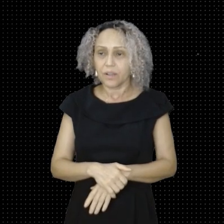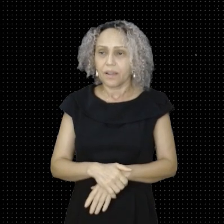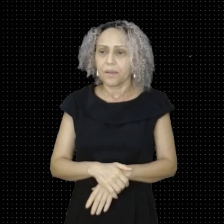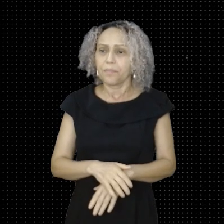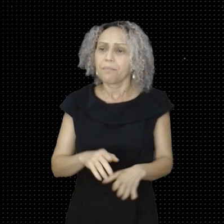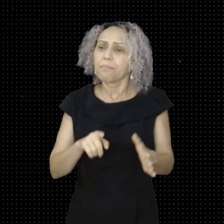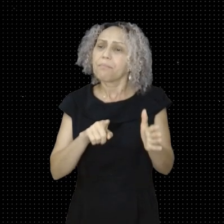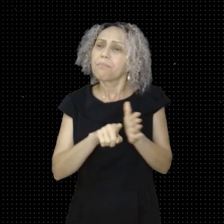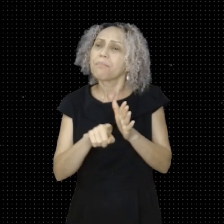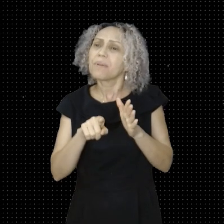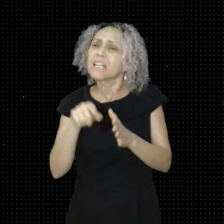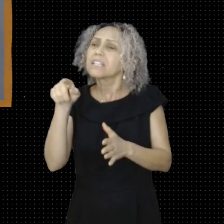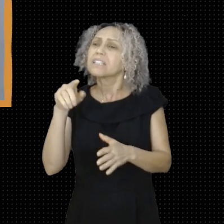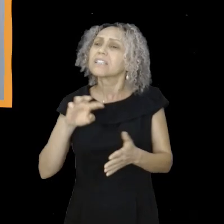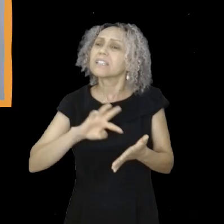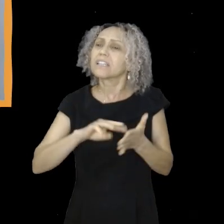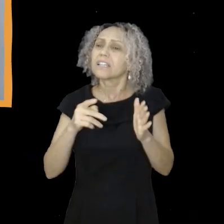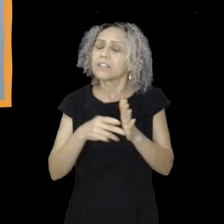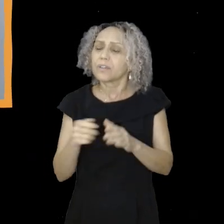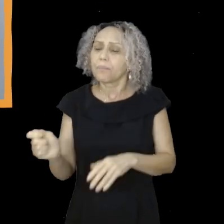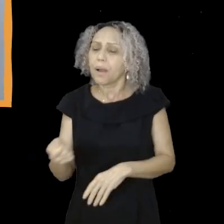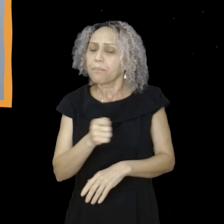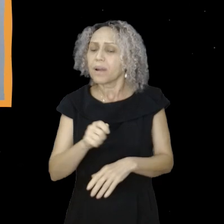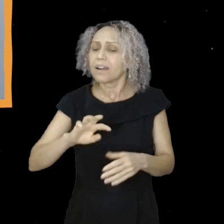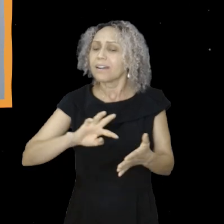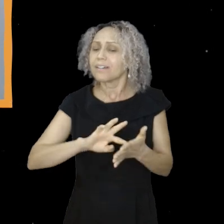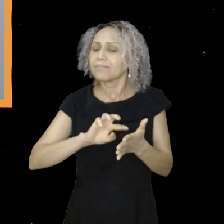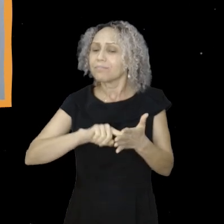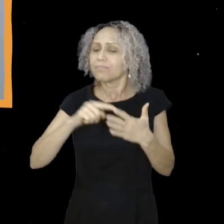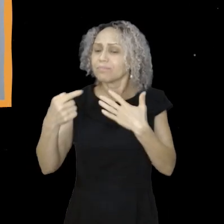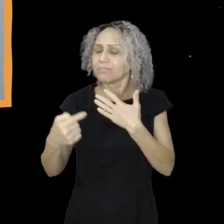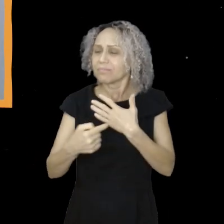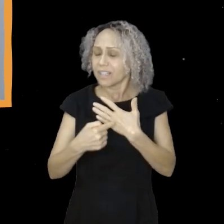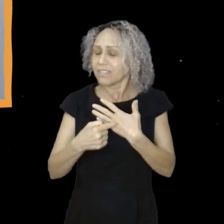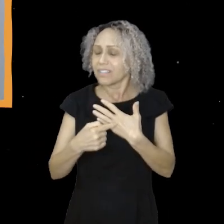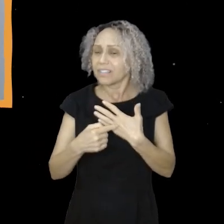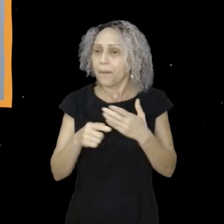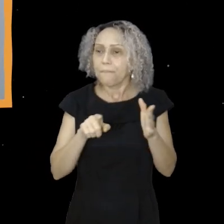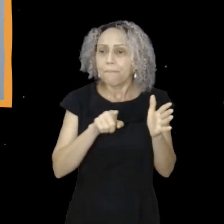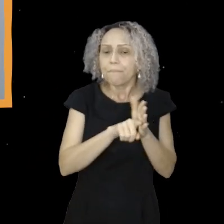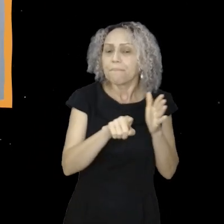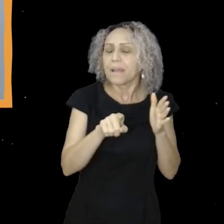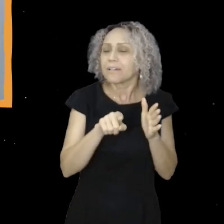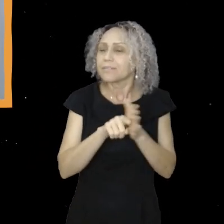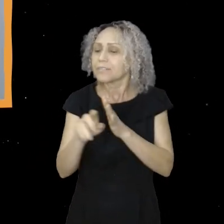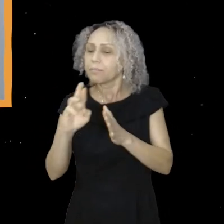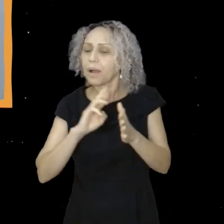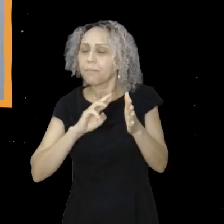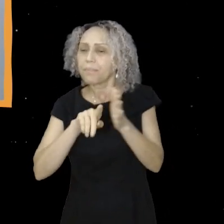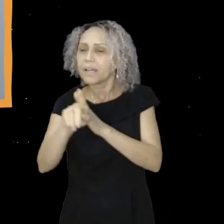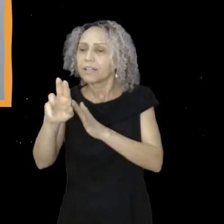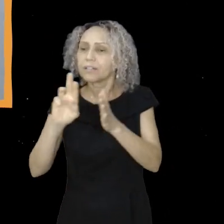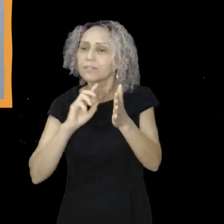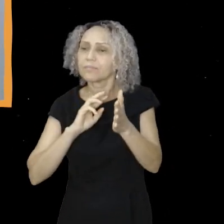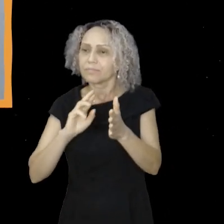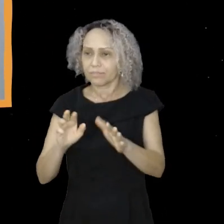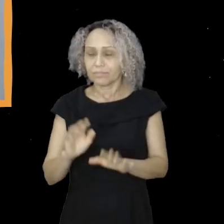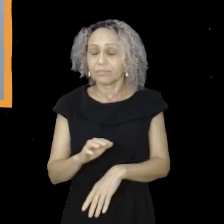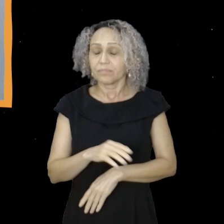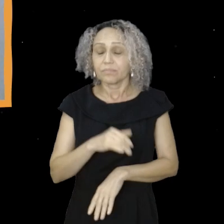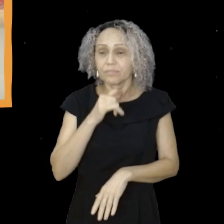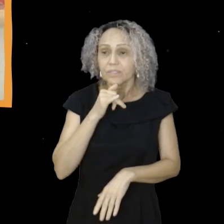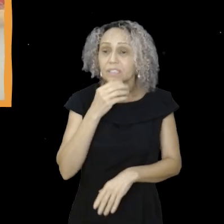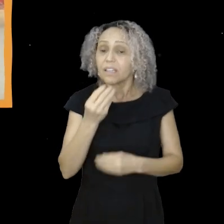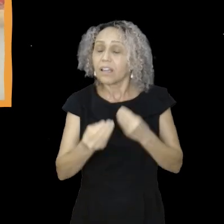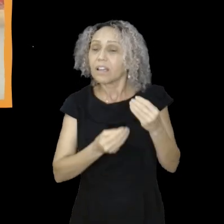Ping-pong. Bia, já que o tema da nossa conversa girou entre política e Amazônia, que liderança petista você chamaria para plantar uma árvore e